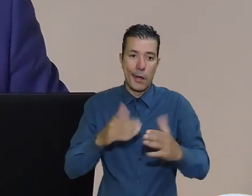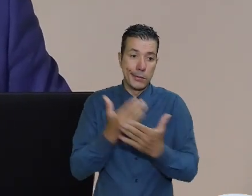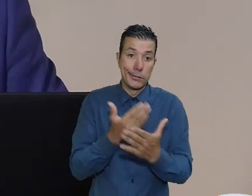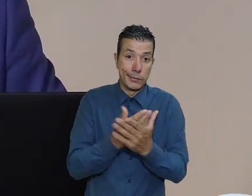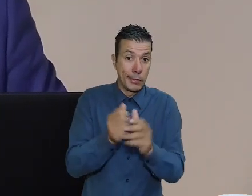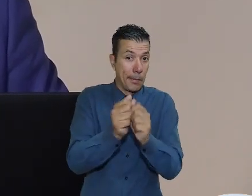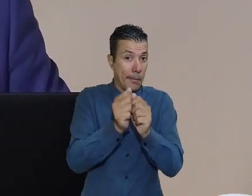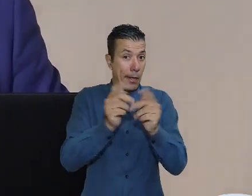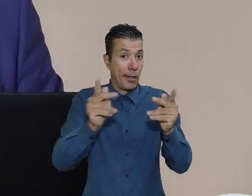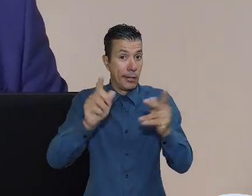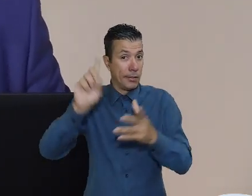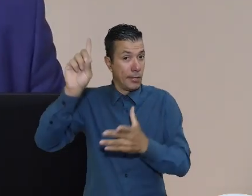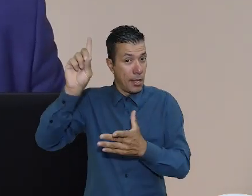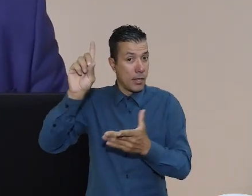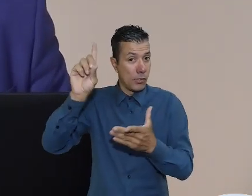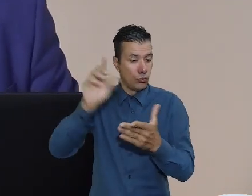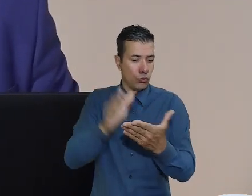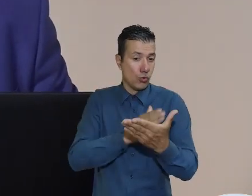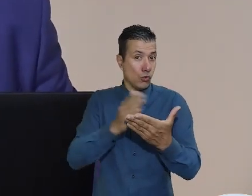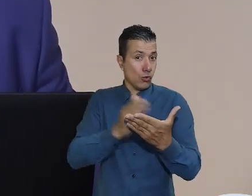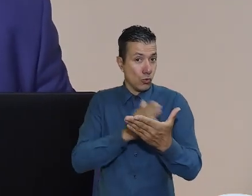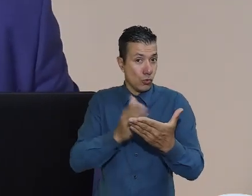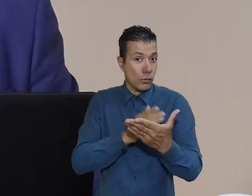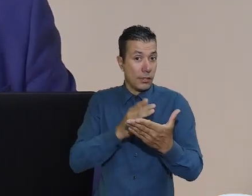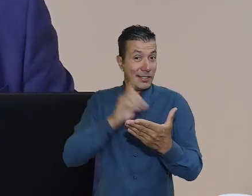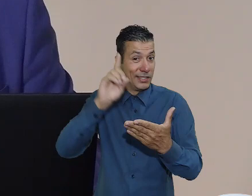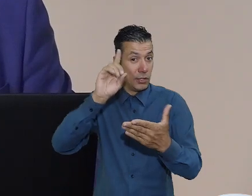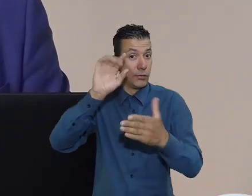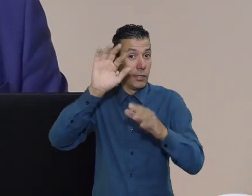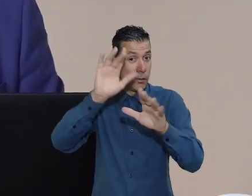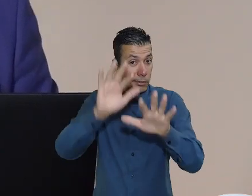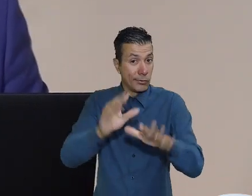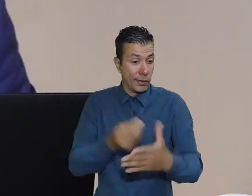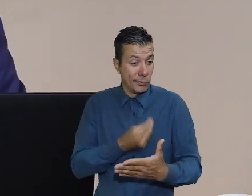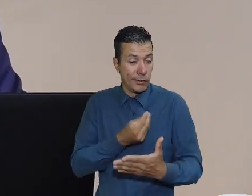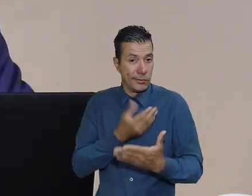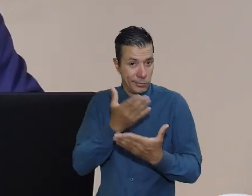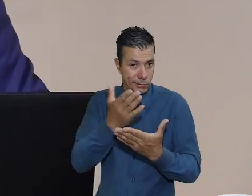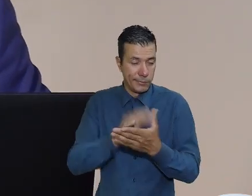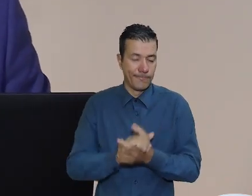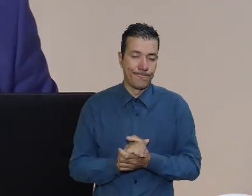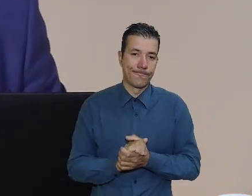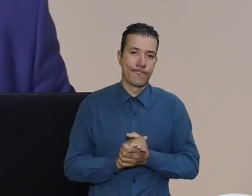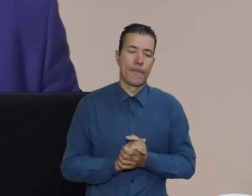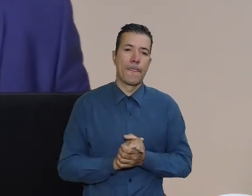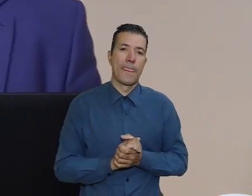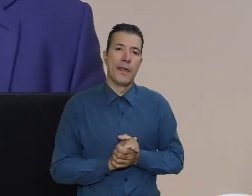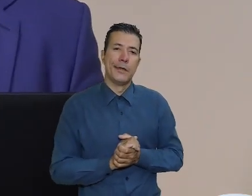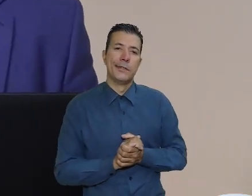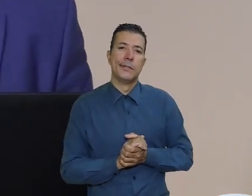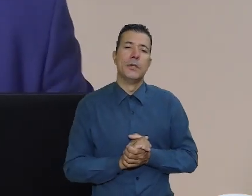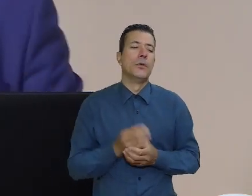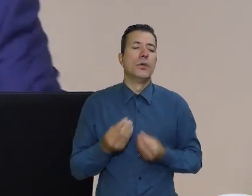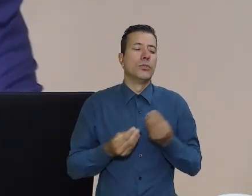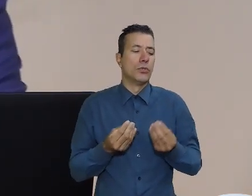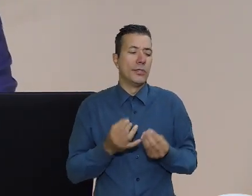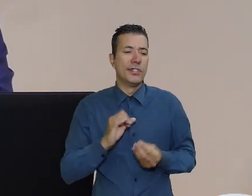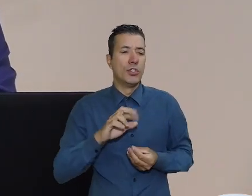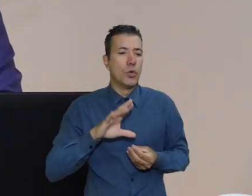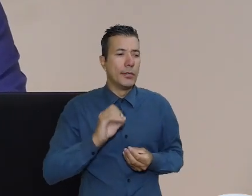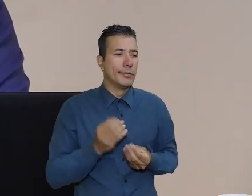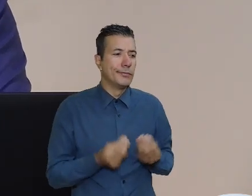estudar o livro de Deus. Então, se prepare, que Deus mais uma vez vai falar com você. Porém, antes de nós começarmos, pastor Yuri, você